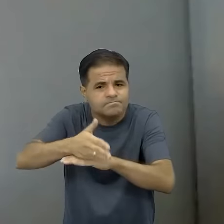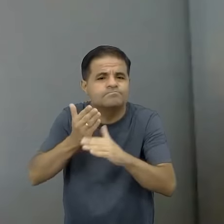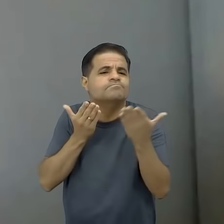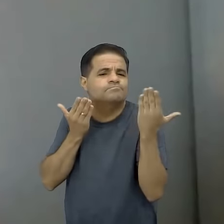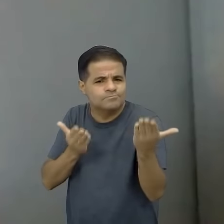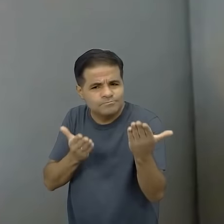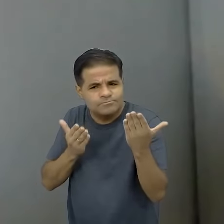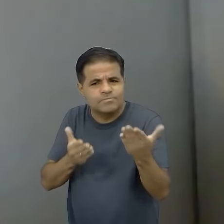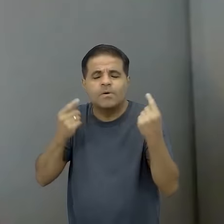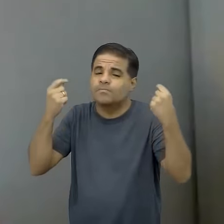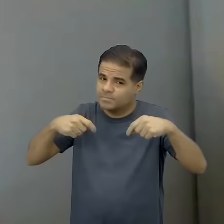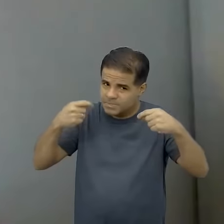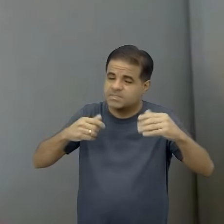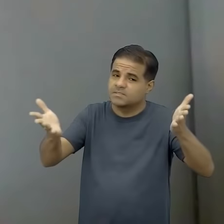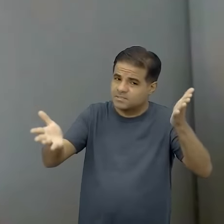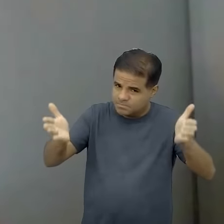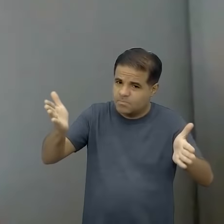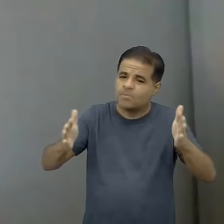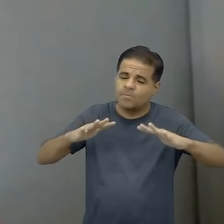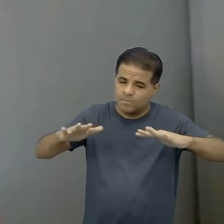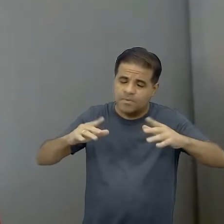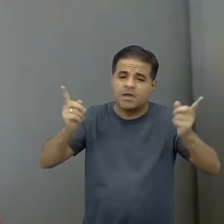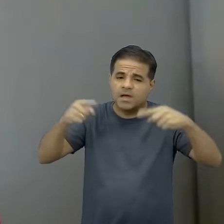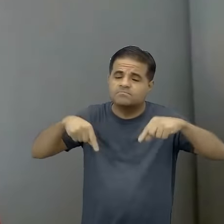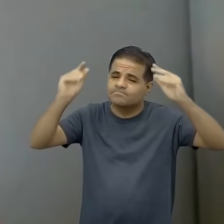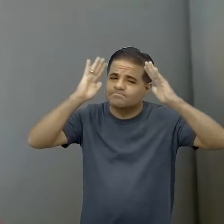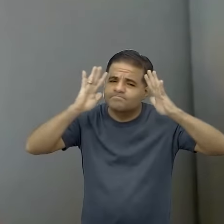e eles precisam desse momento também, né, de